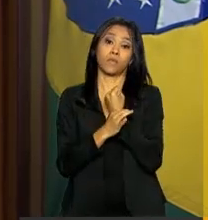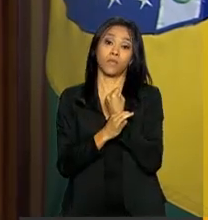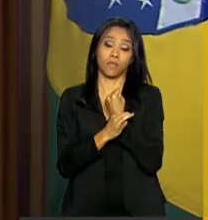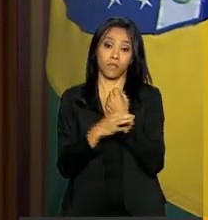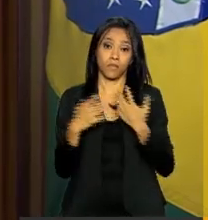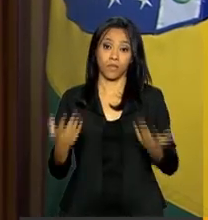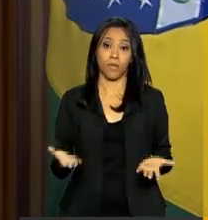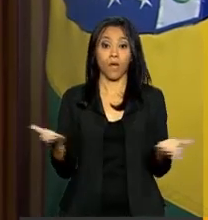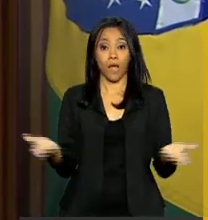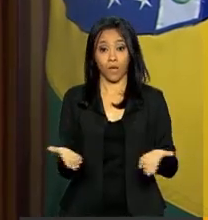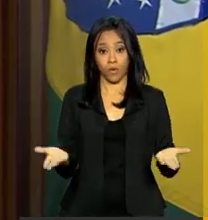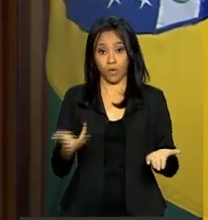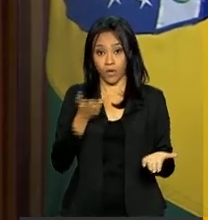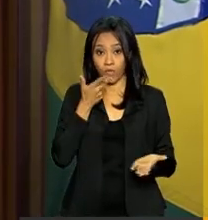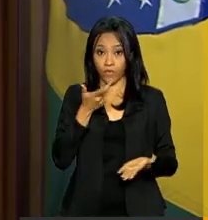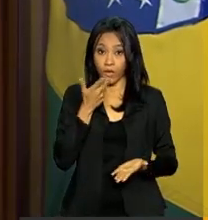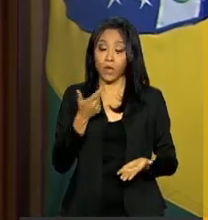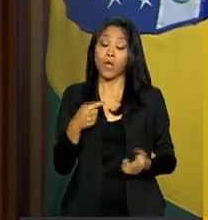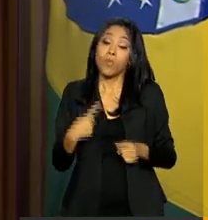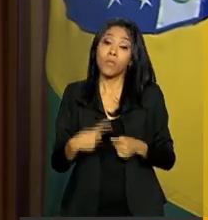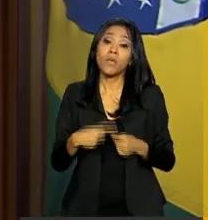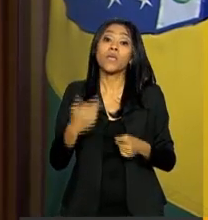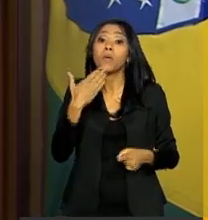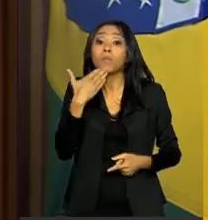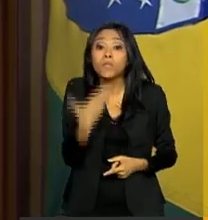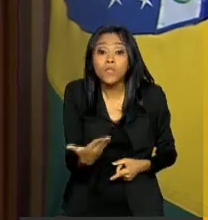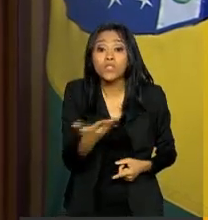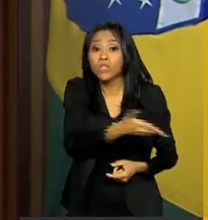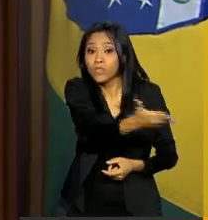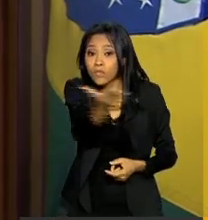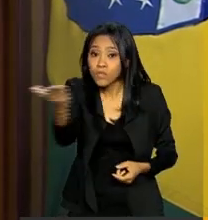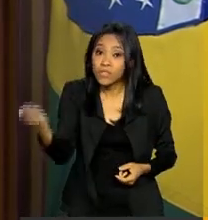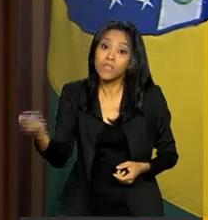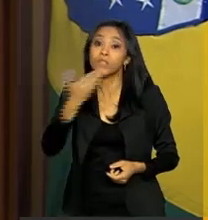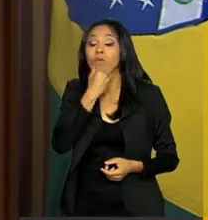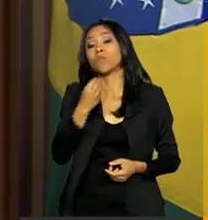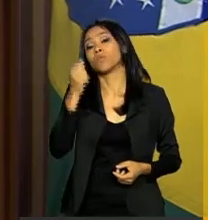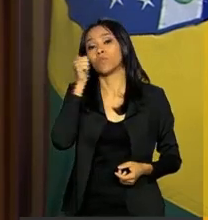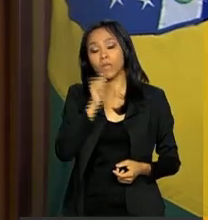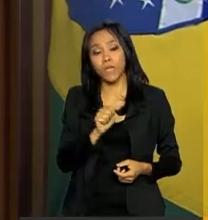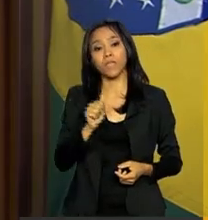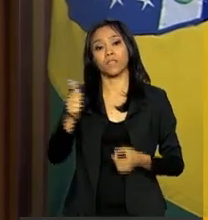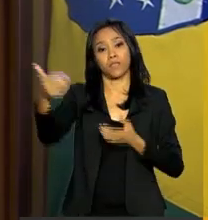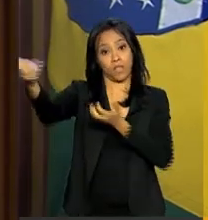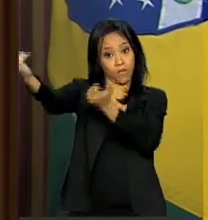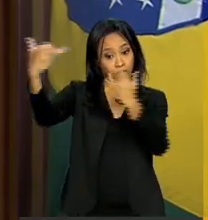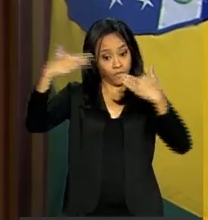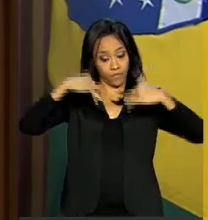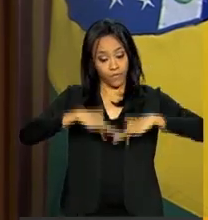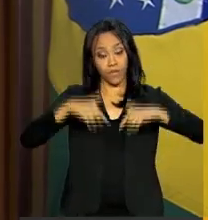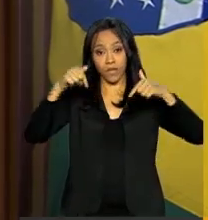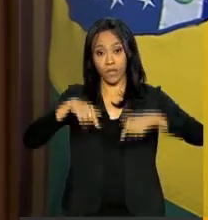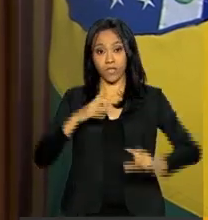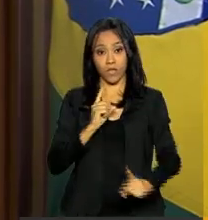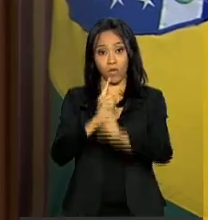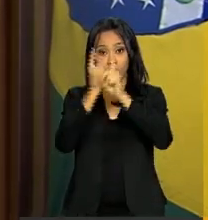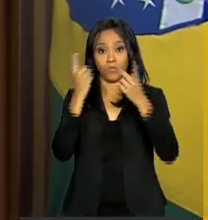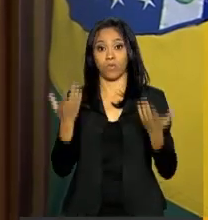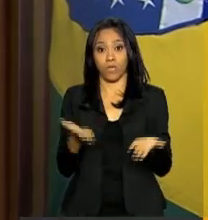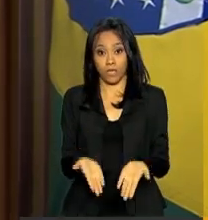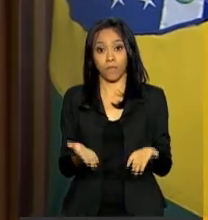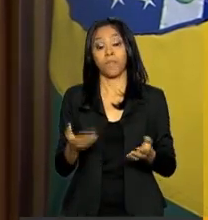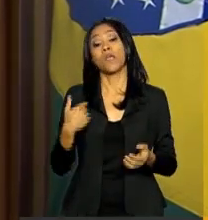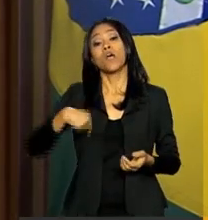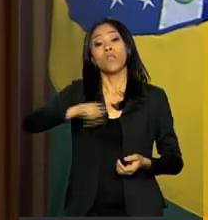digo eu porque eu pedi a gentileza dos senhores e das senhoras comparecerem a este encontro porque nós sabemos